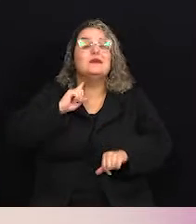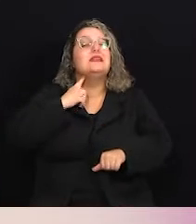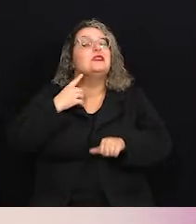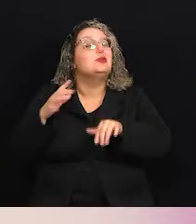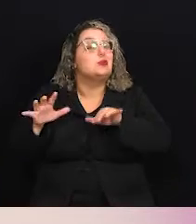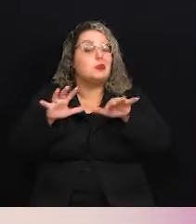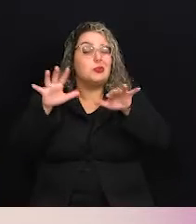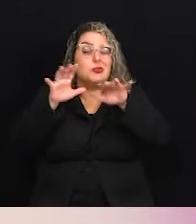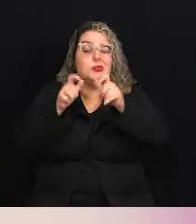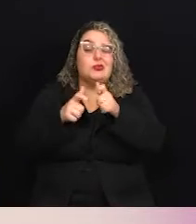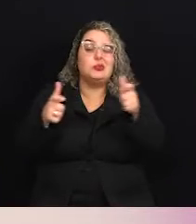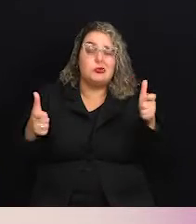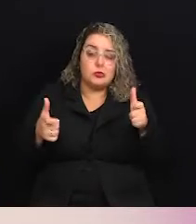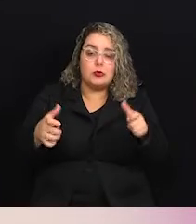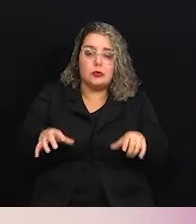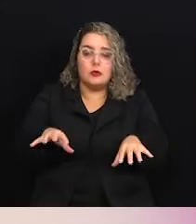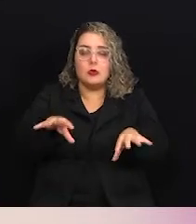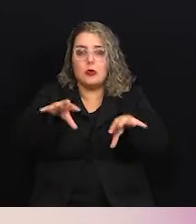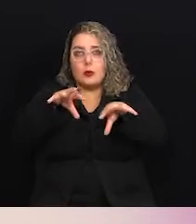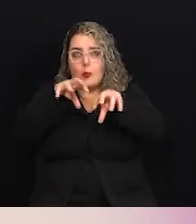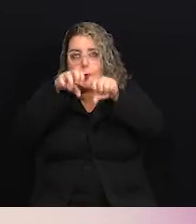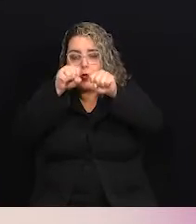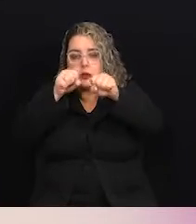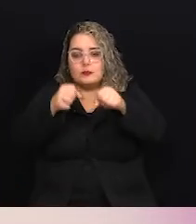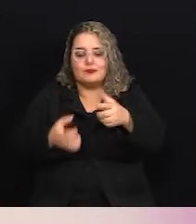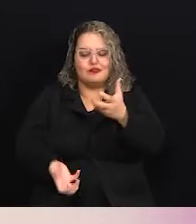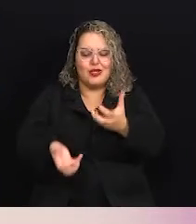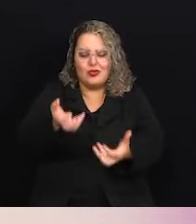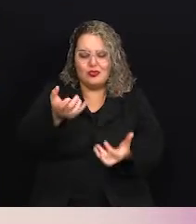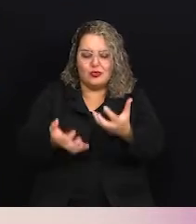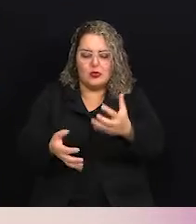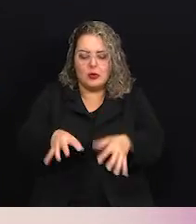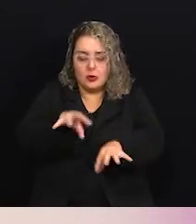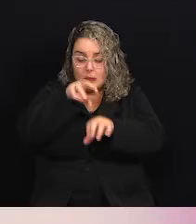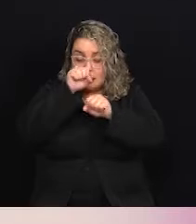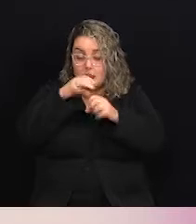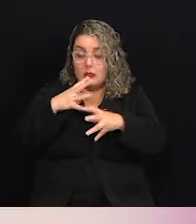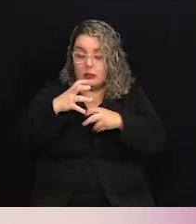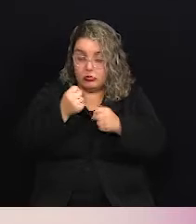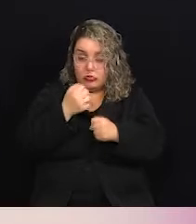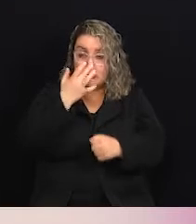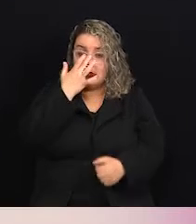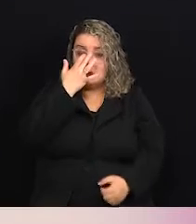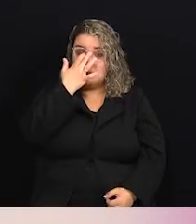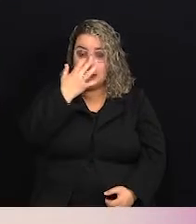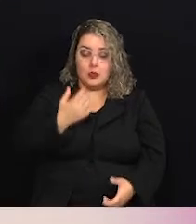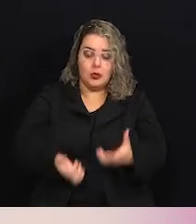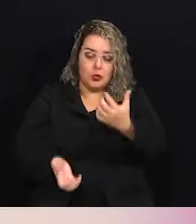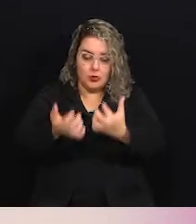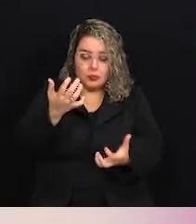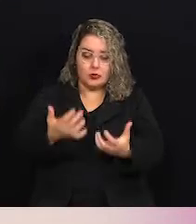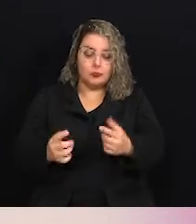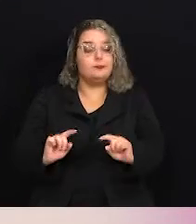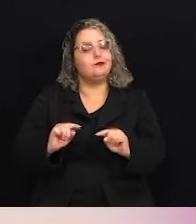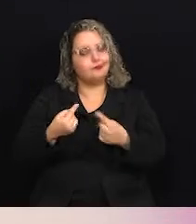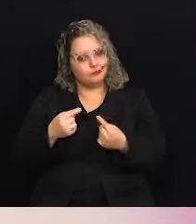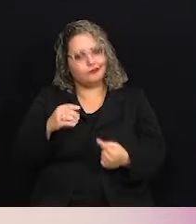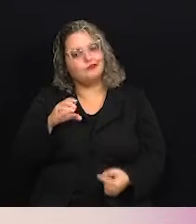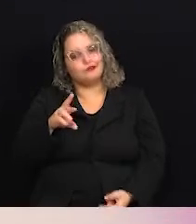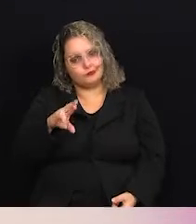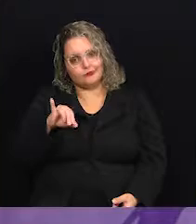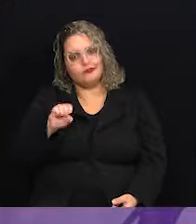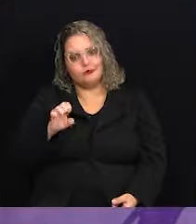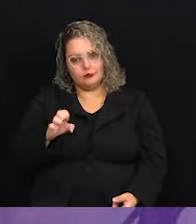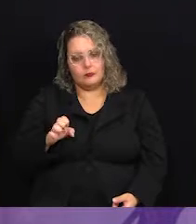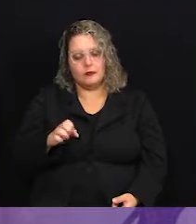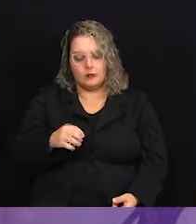poluição aumenta muito, o ar fica muito seco, então as queimadas, cheiros fortes, isso tudo, aquelas queimadas, isso tudo provoca crise de